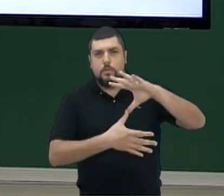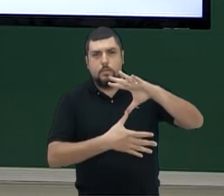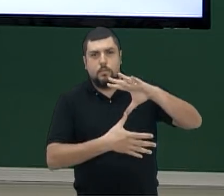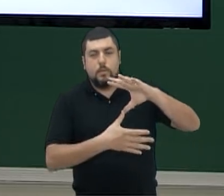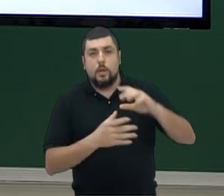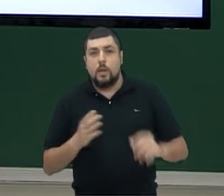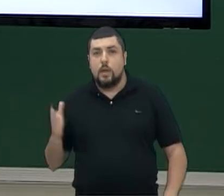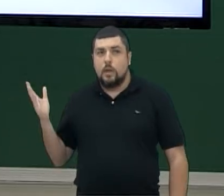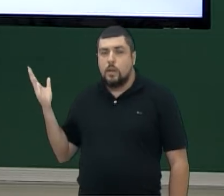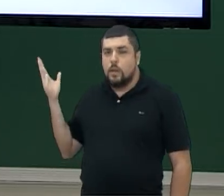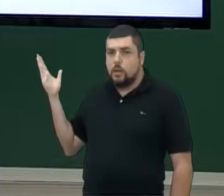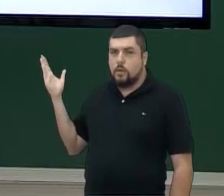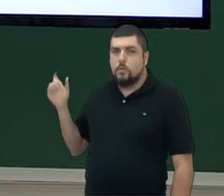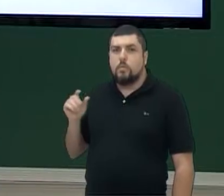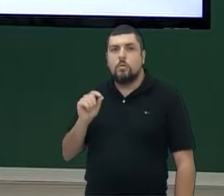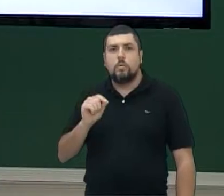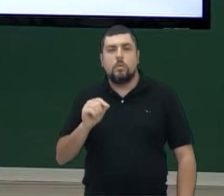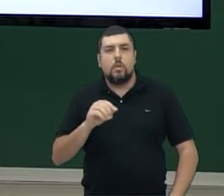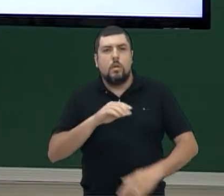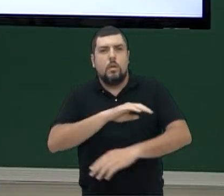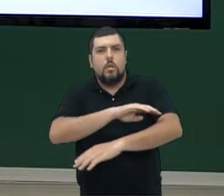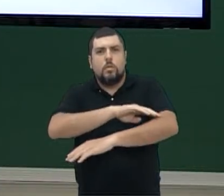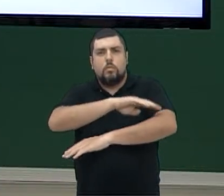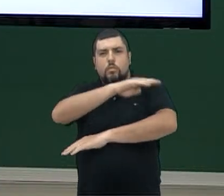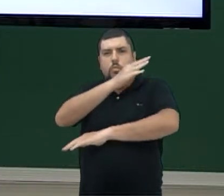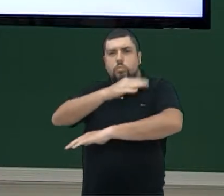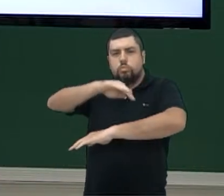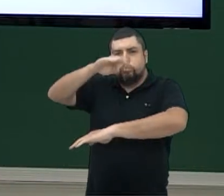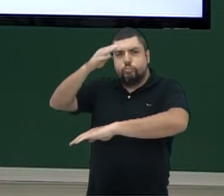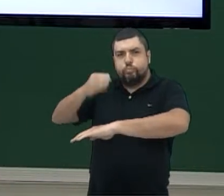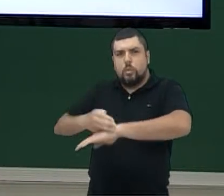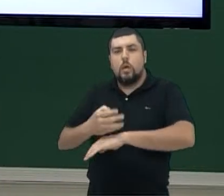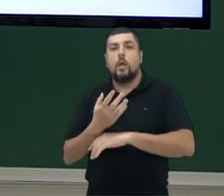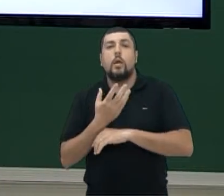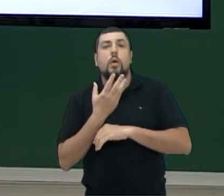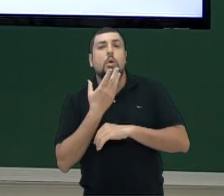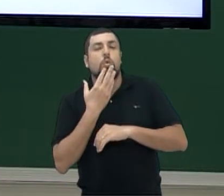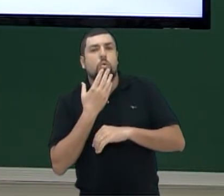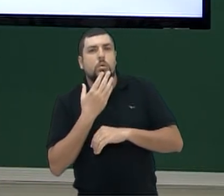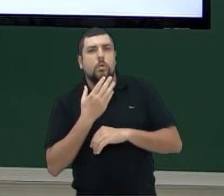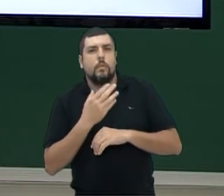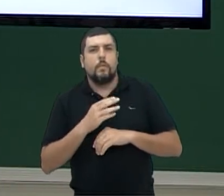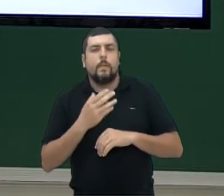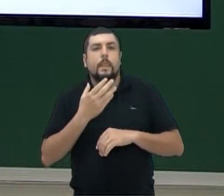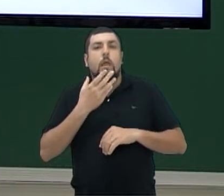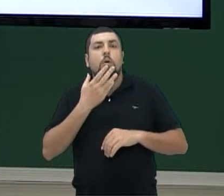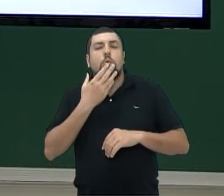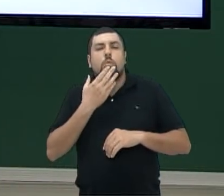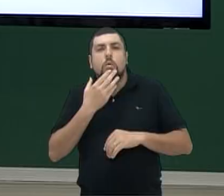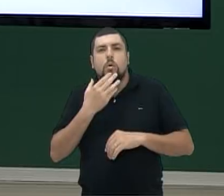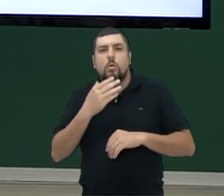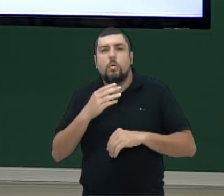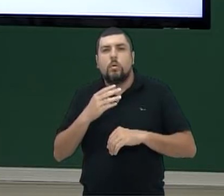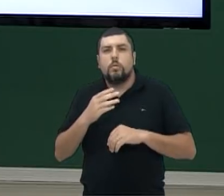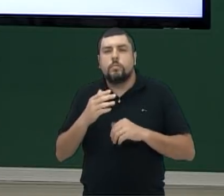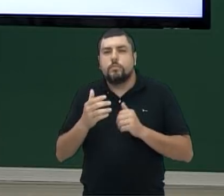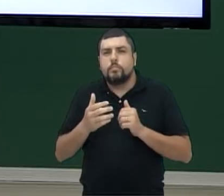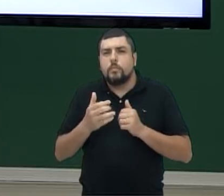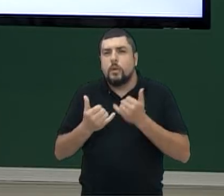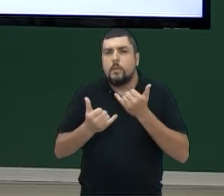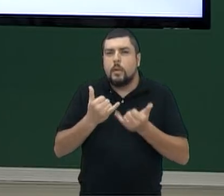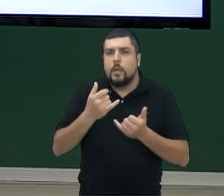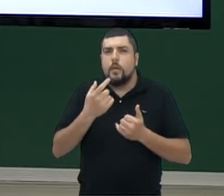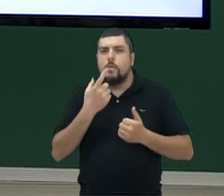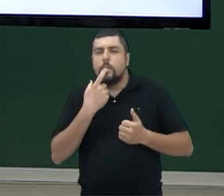de mapa, ele representa o relevo por meio de cores. Cores mais quentes, cores mais próximas ao vermelho,